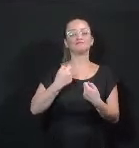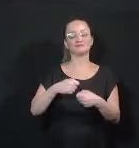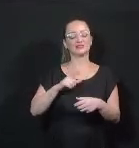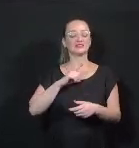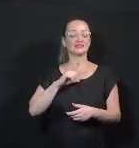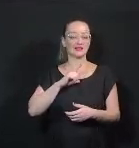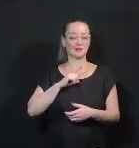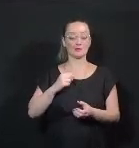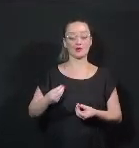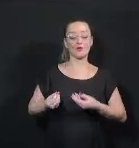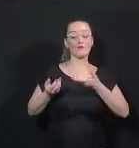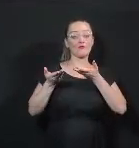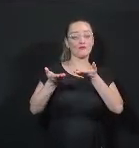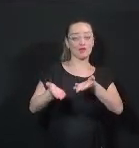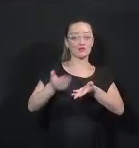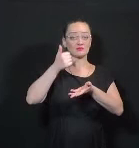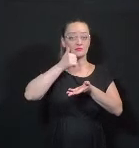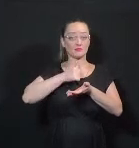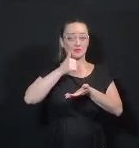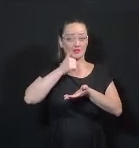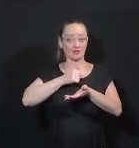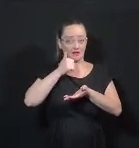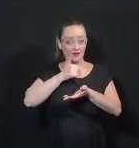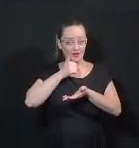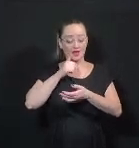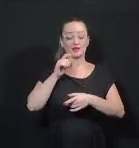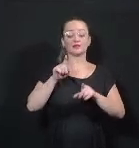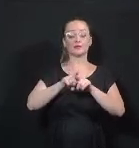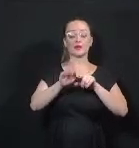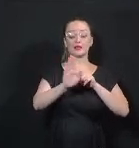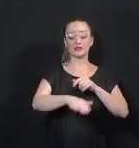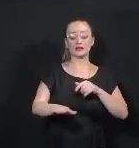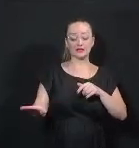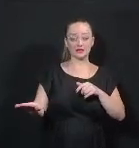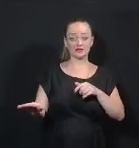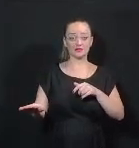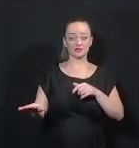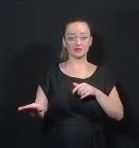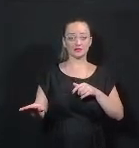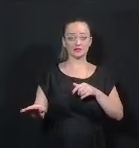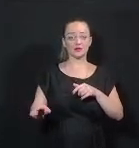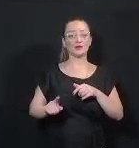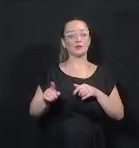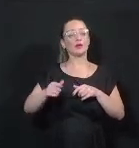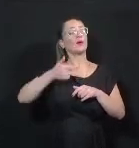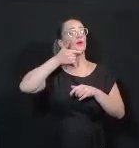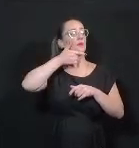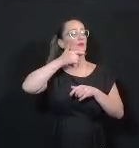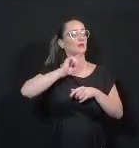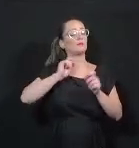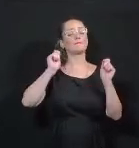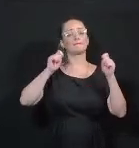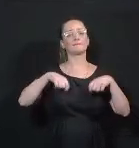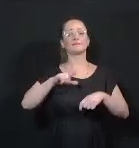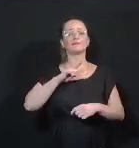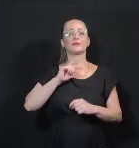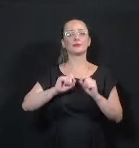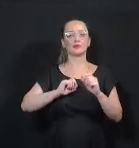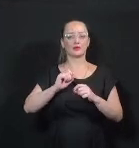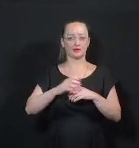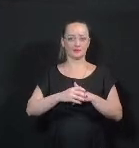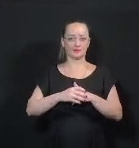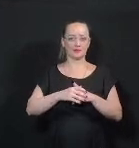oferecer para as mulheres, para as crianças, para que elas possam, né, ter